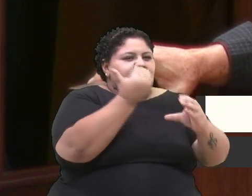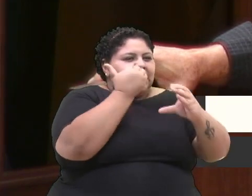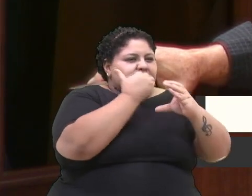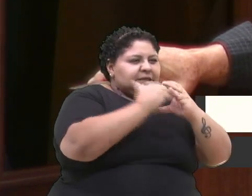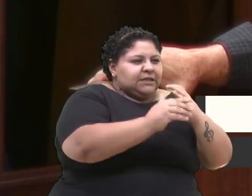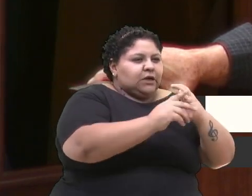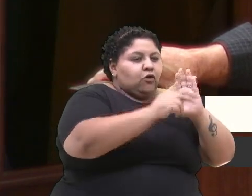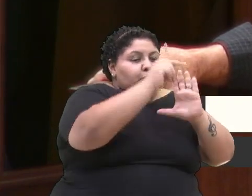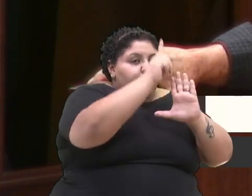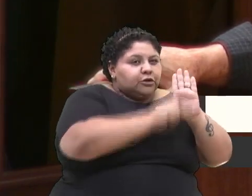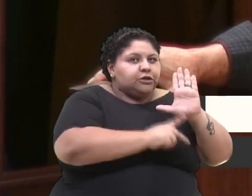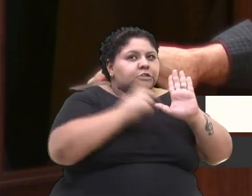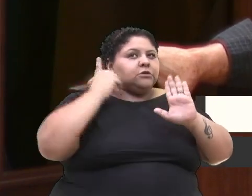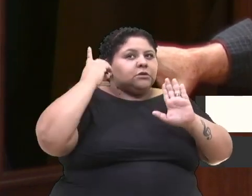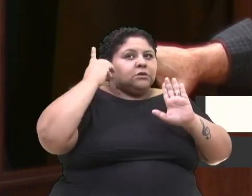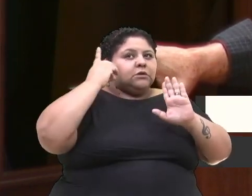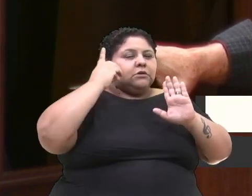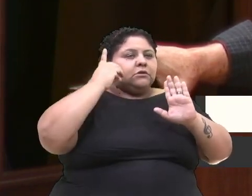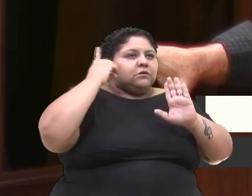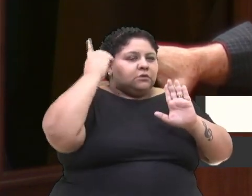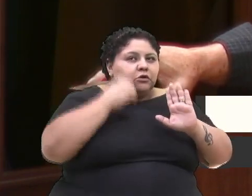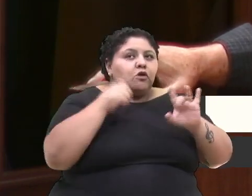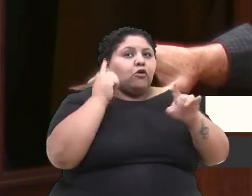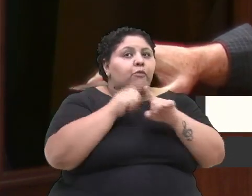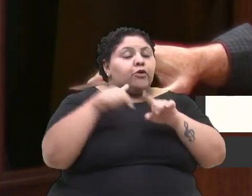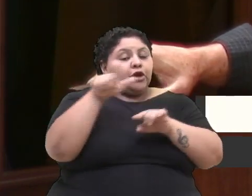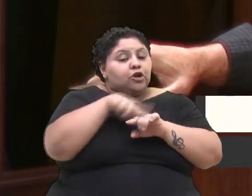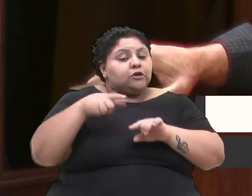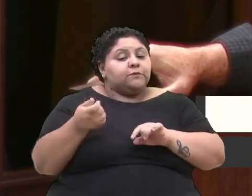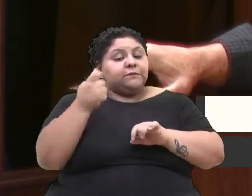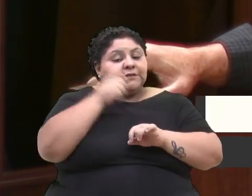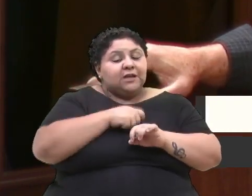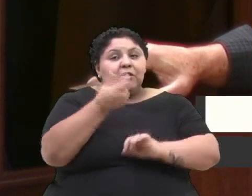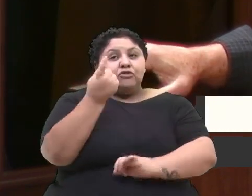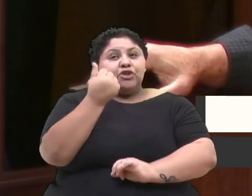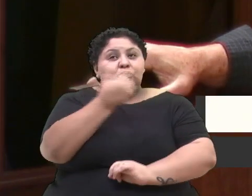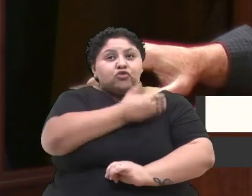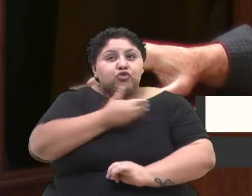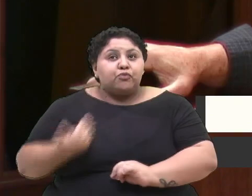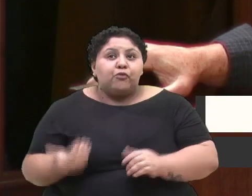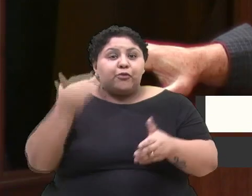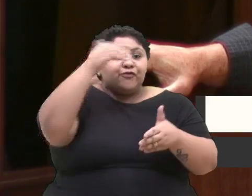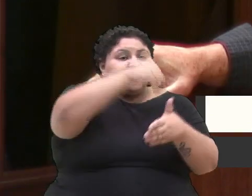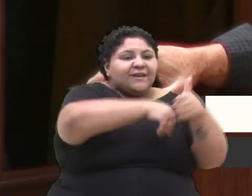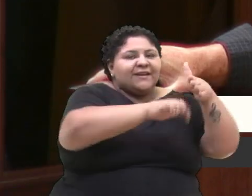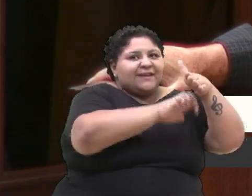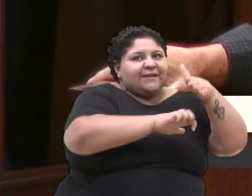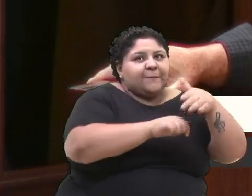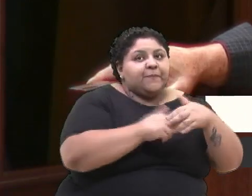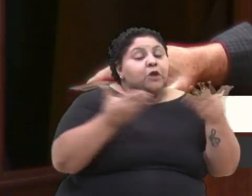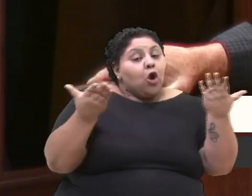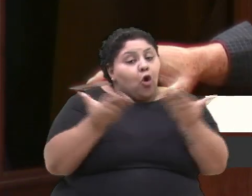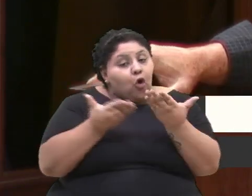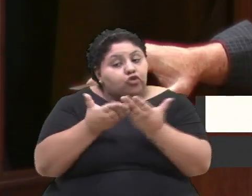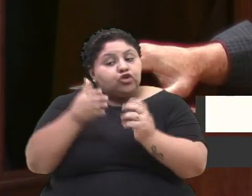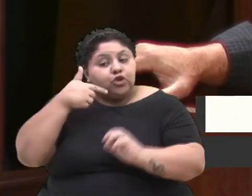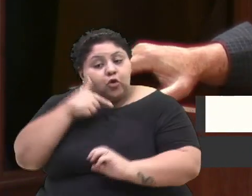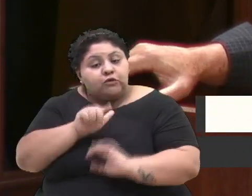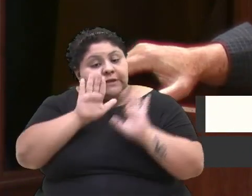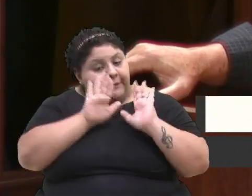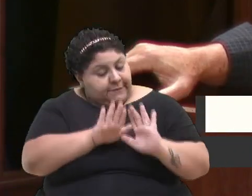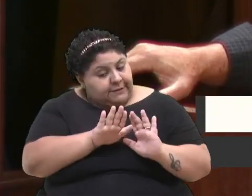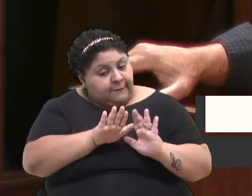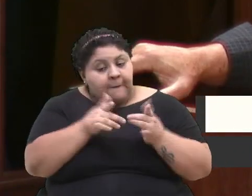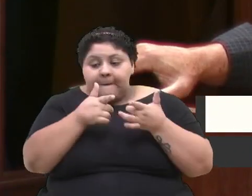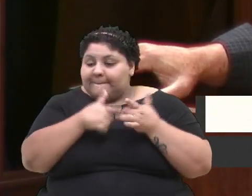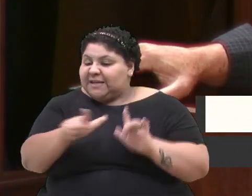deputados, porque nós precisamos de recurso público dentro da Ceasa. Hoje a Ceasa consegue se manter, mas ela não